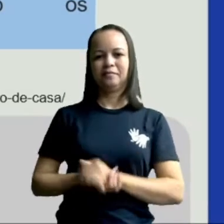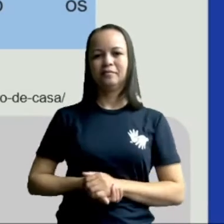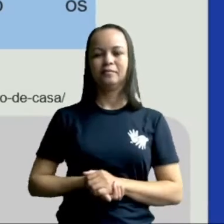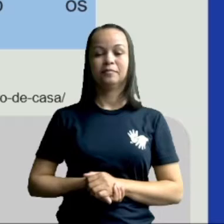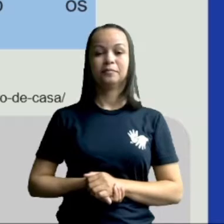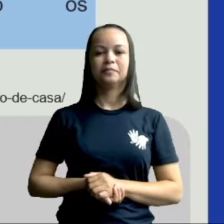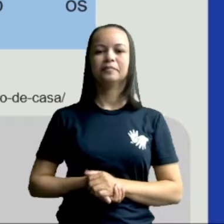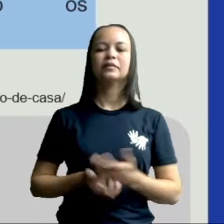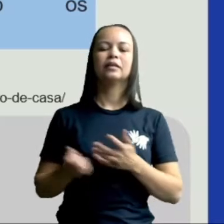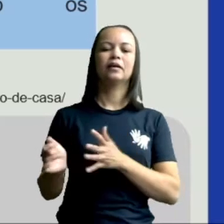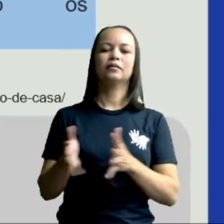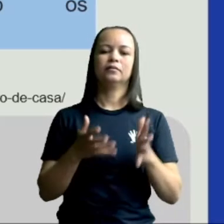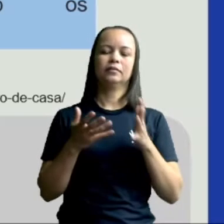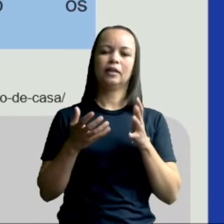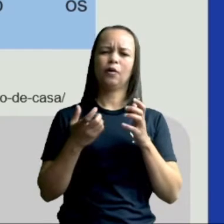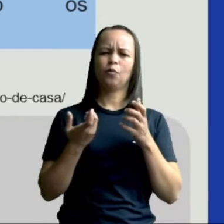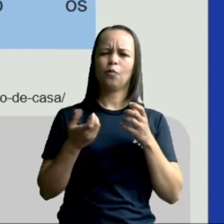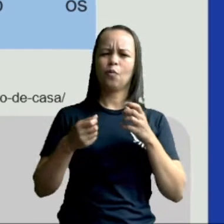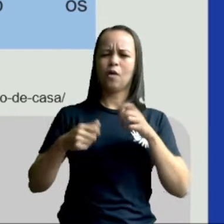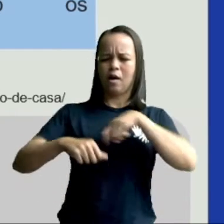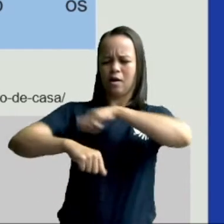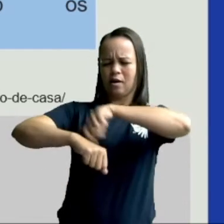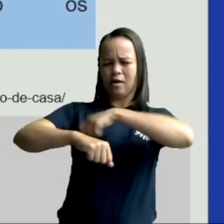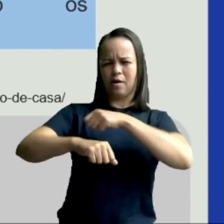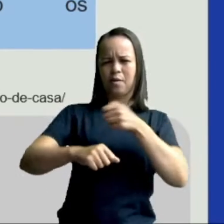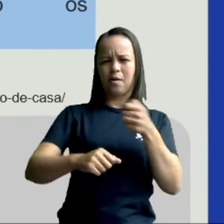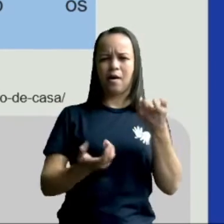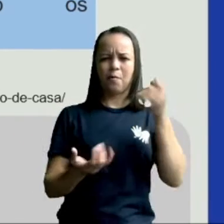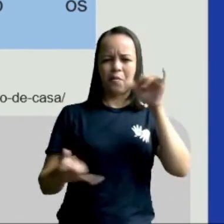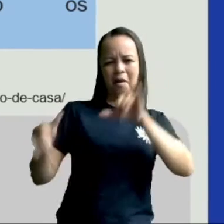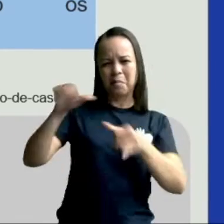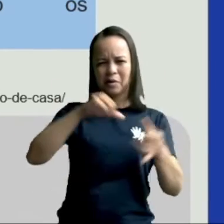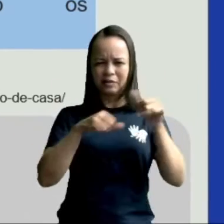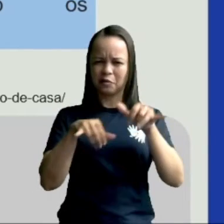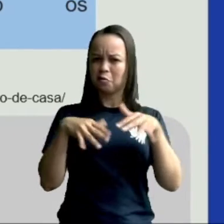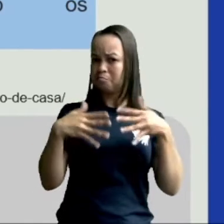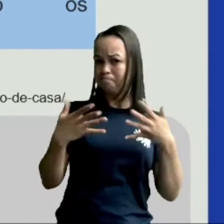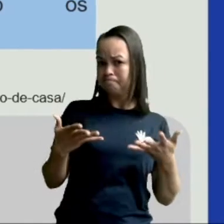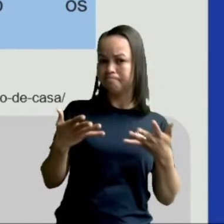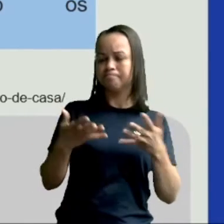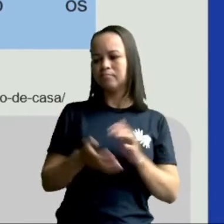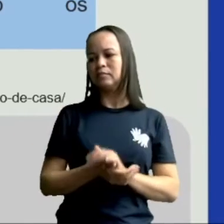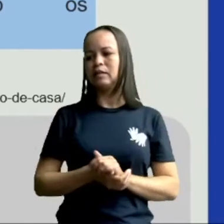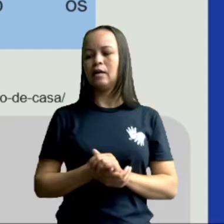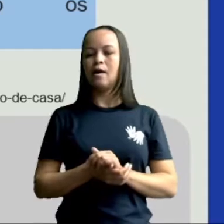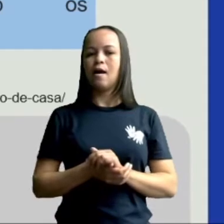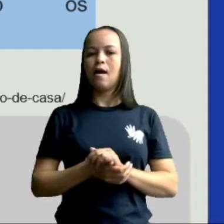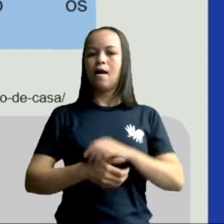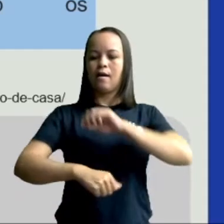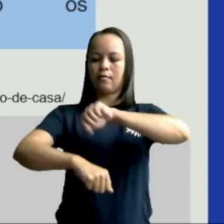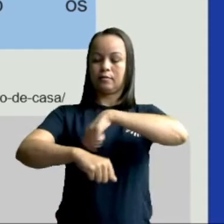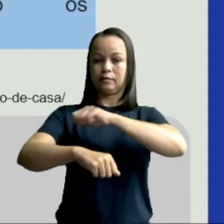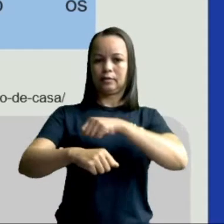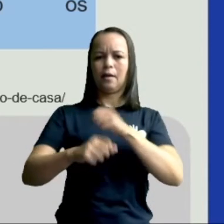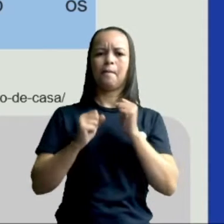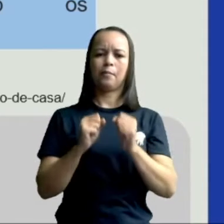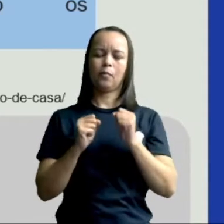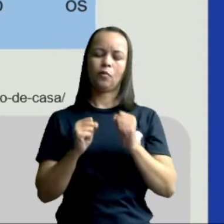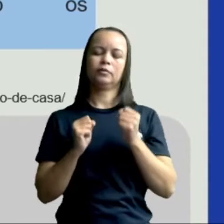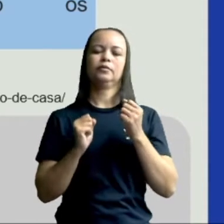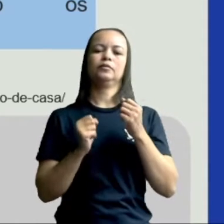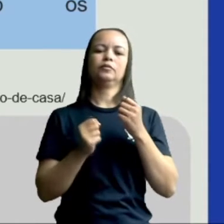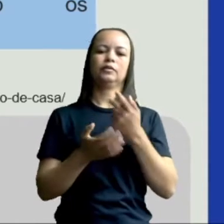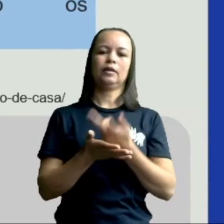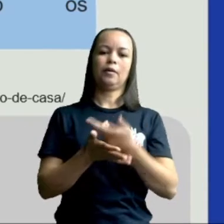Cozinha é um laboratório, será? A cozinha pode ser considerada o primeiro laboratório com o qual